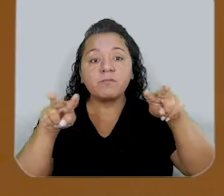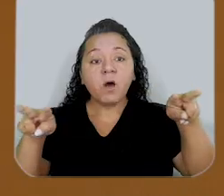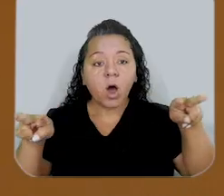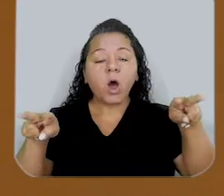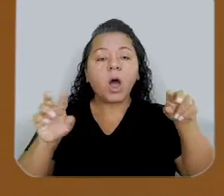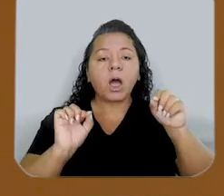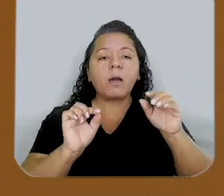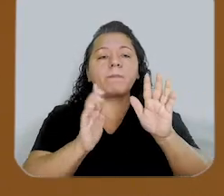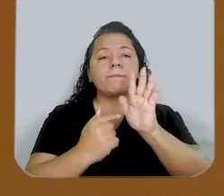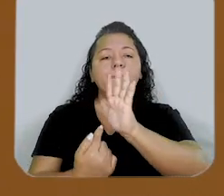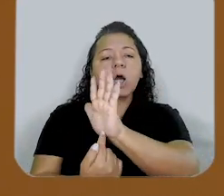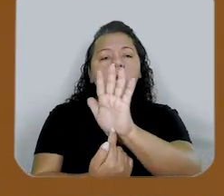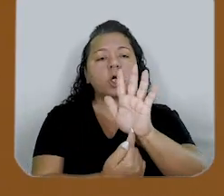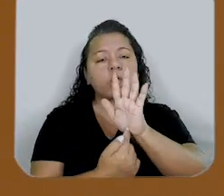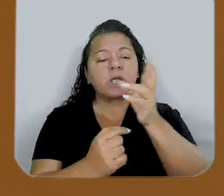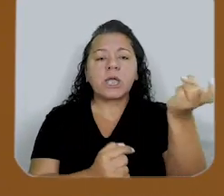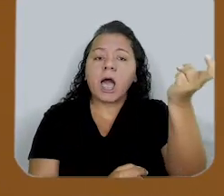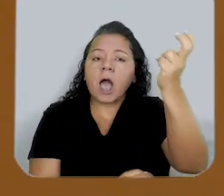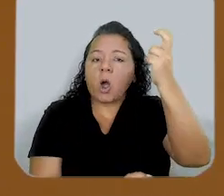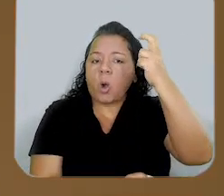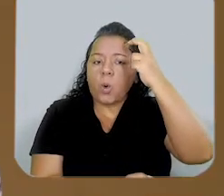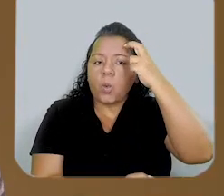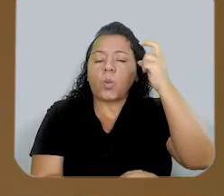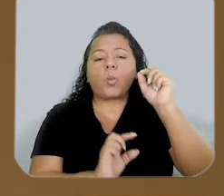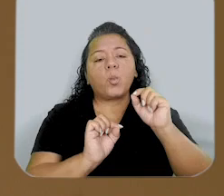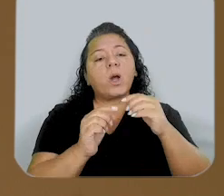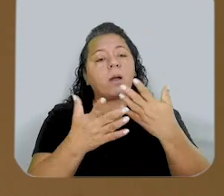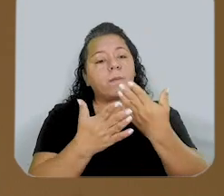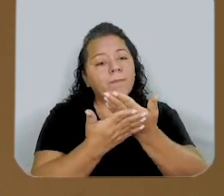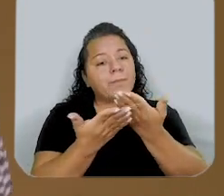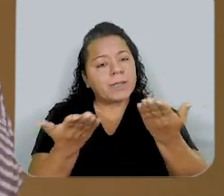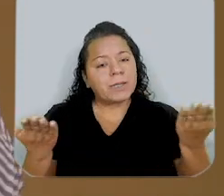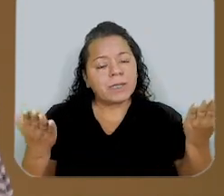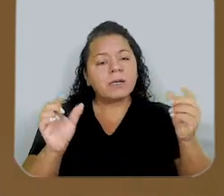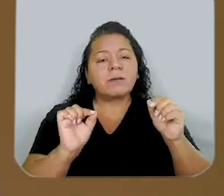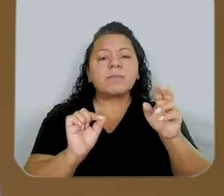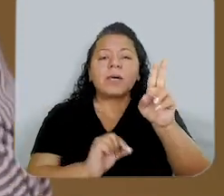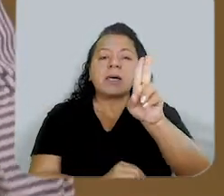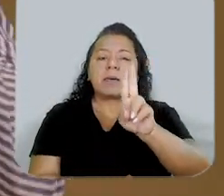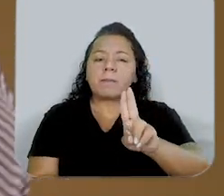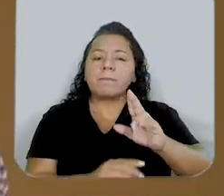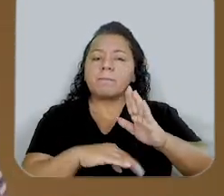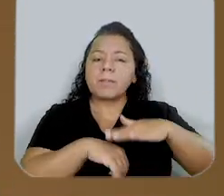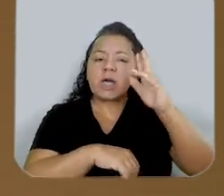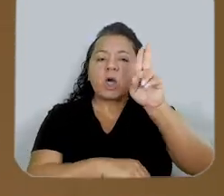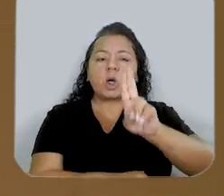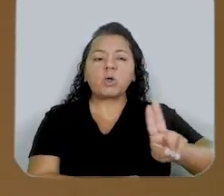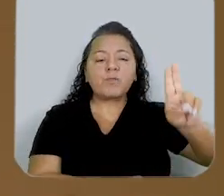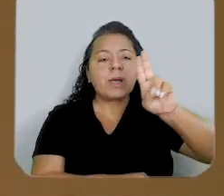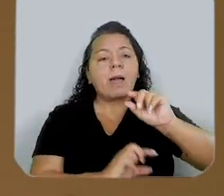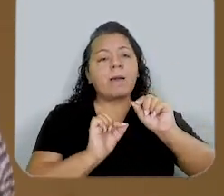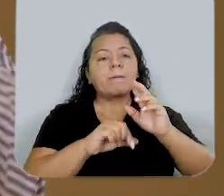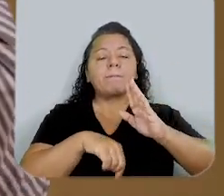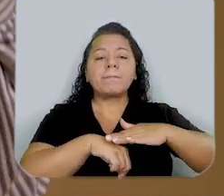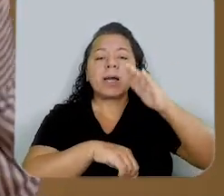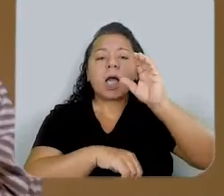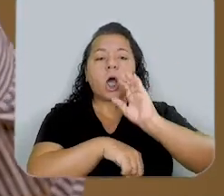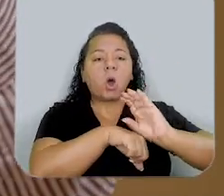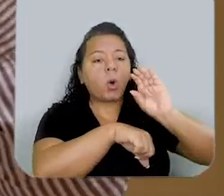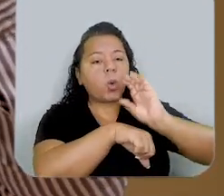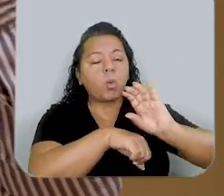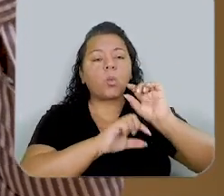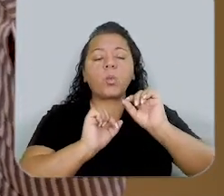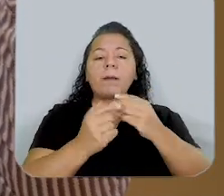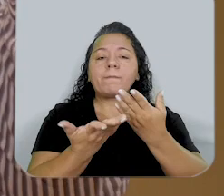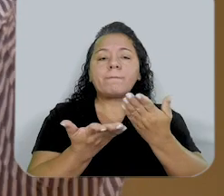ele mostrando a sua cultura, a importância da sua cultura. E para isso nós precisamos ter mais universidades, mais cursos nessa área,